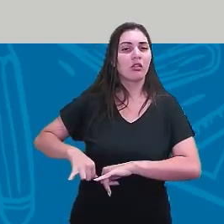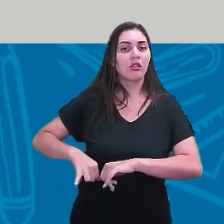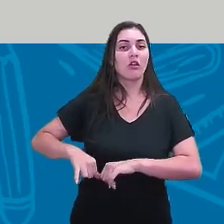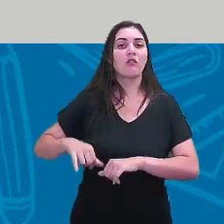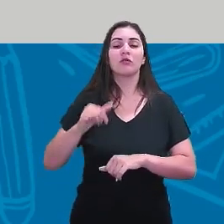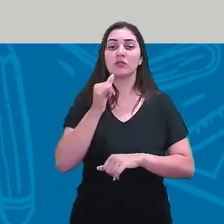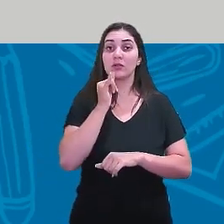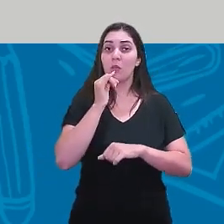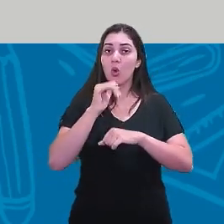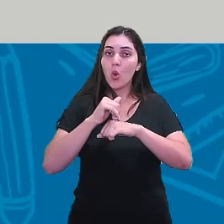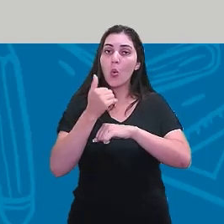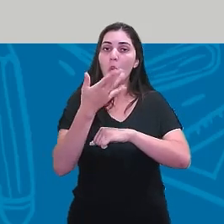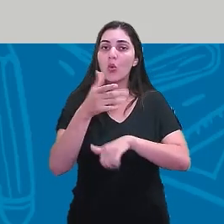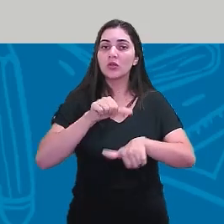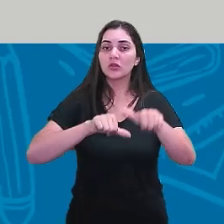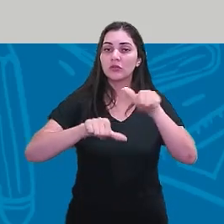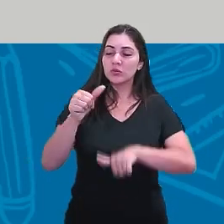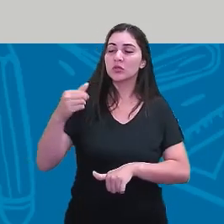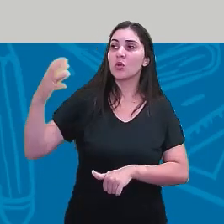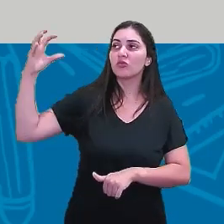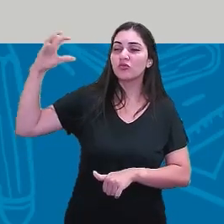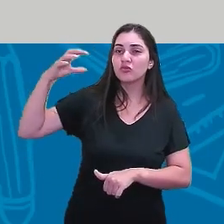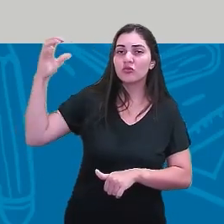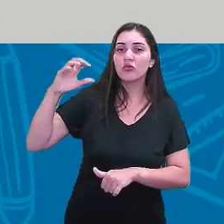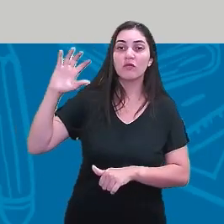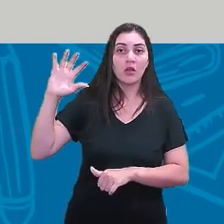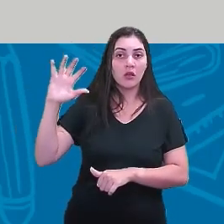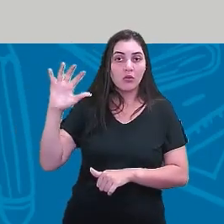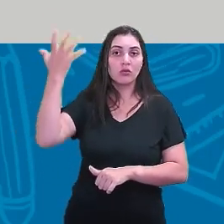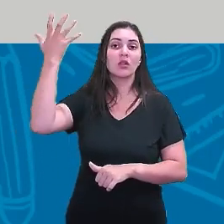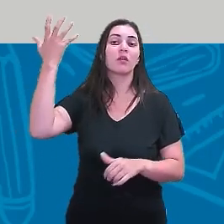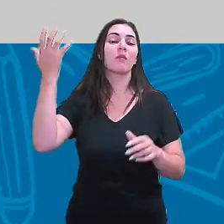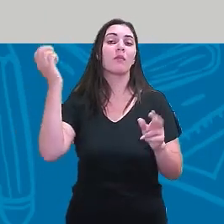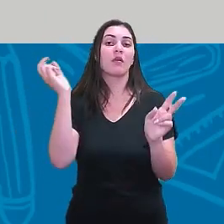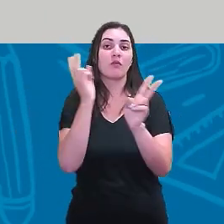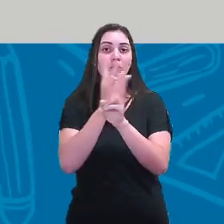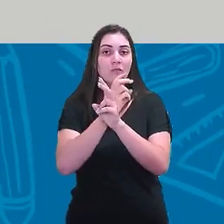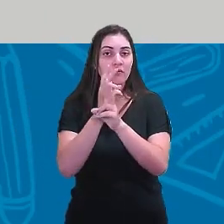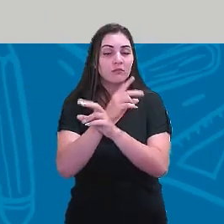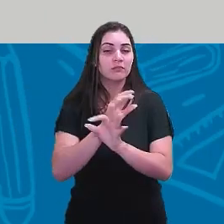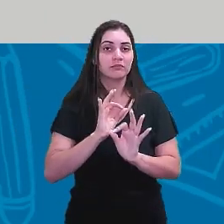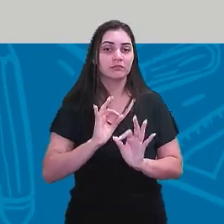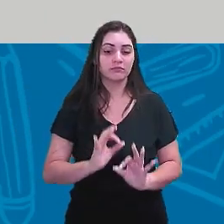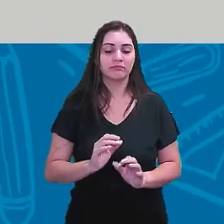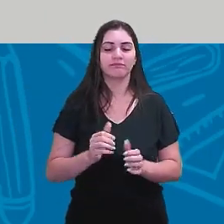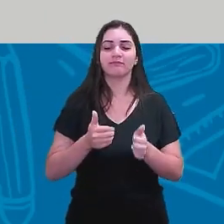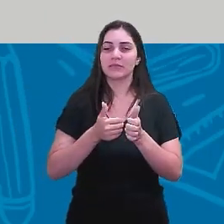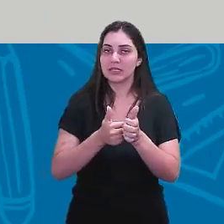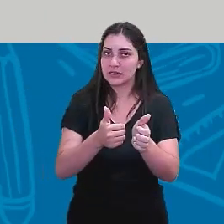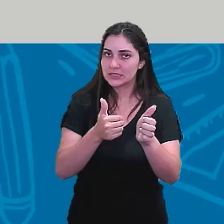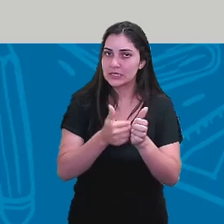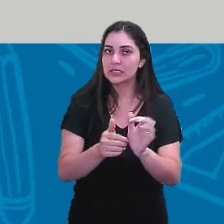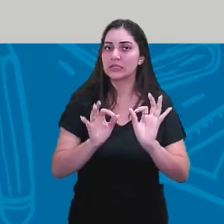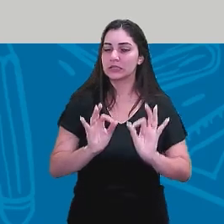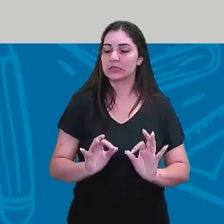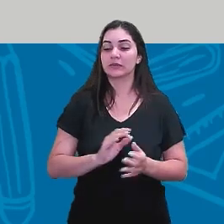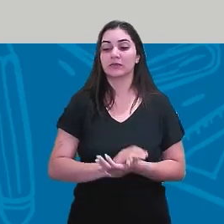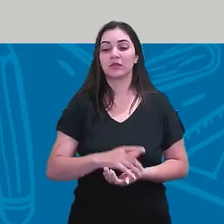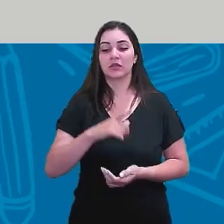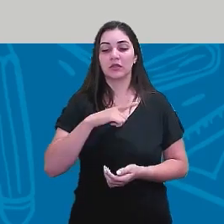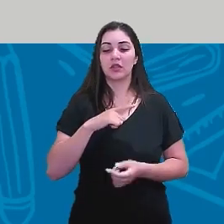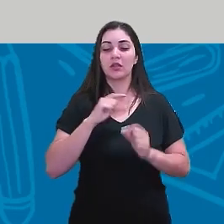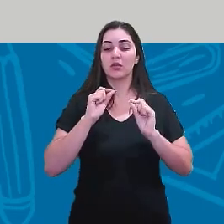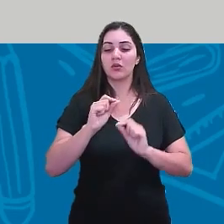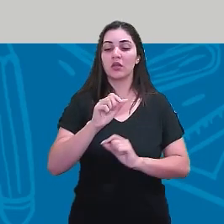é a chuva, o clima, o vento, tá bom? Seguindo. Temos os